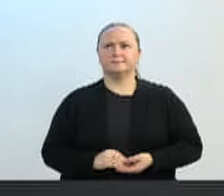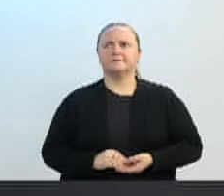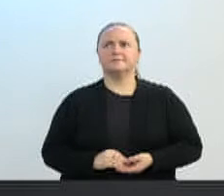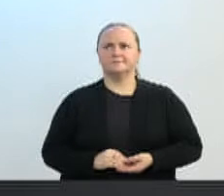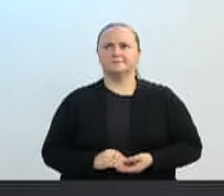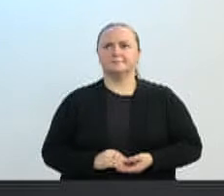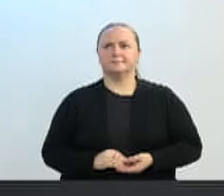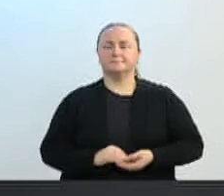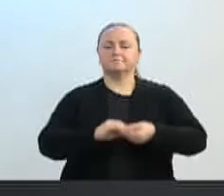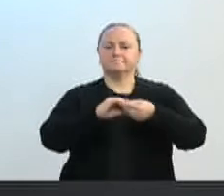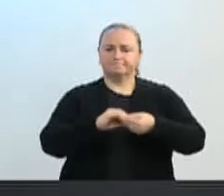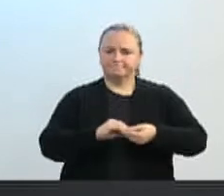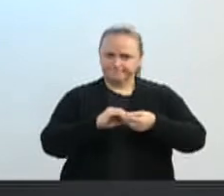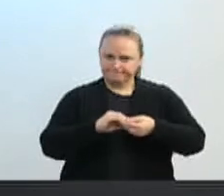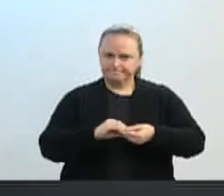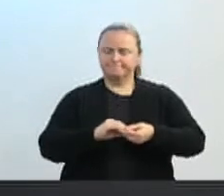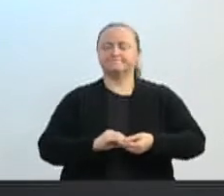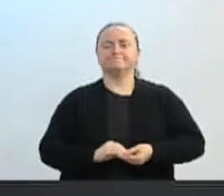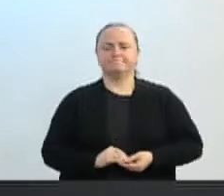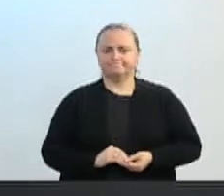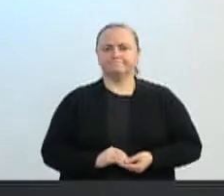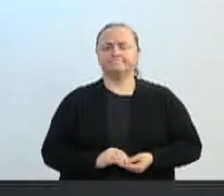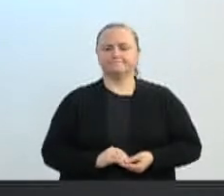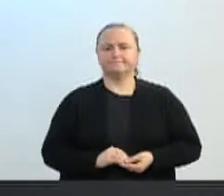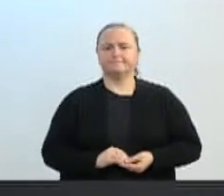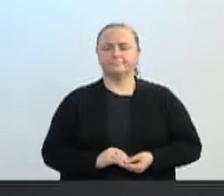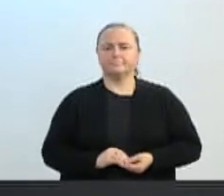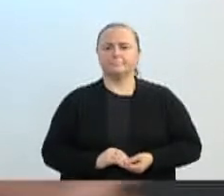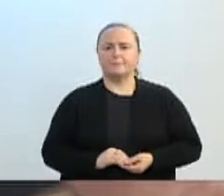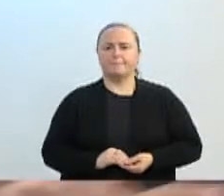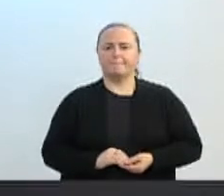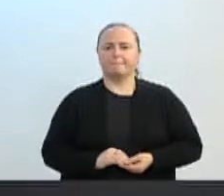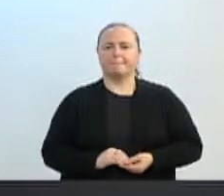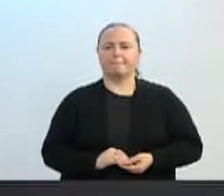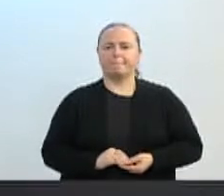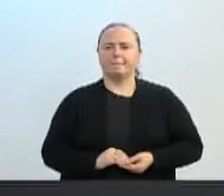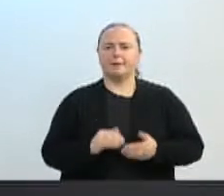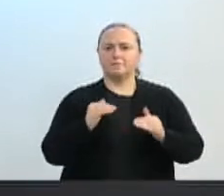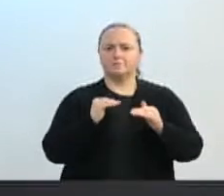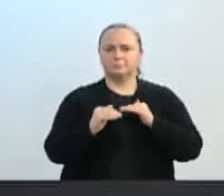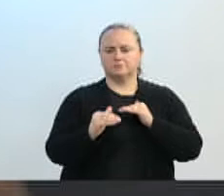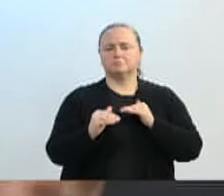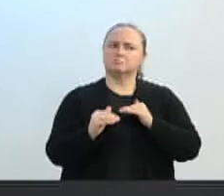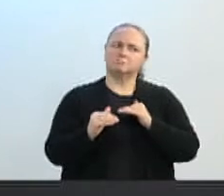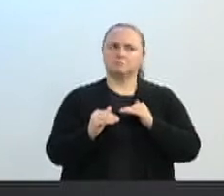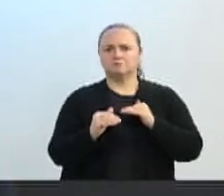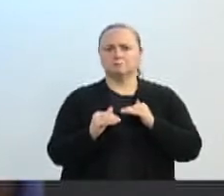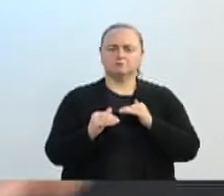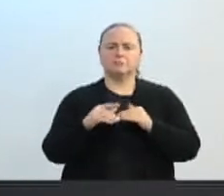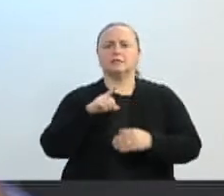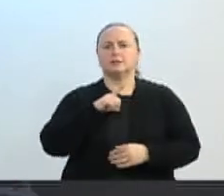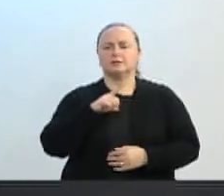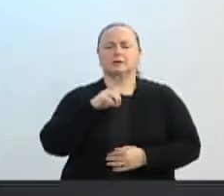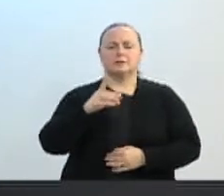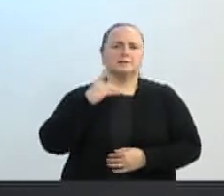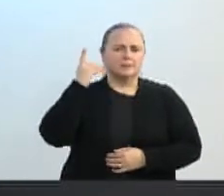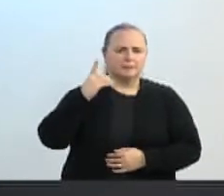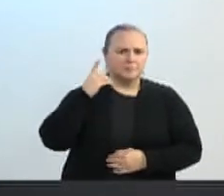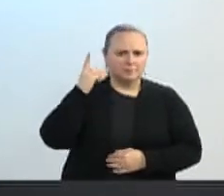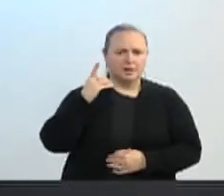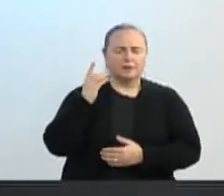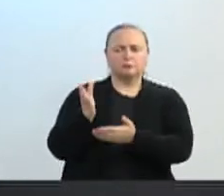quero cumprimentá-lo pelo pronunciamento. Primeiro que só discordo em parte de Blumenau, apesar de ter alguns deputados que têm buscado trazer